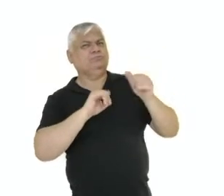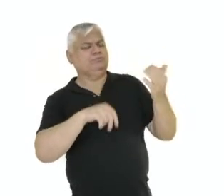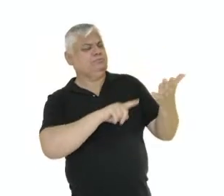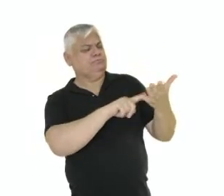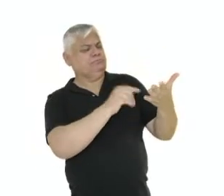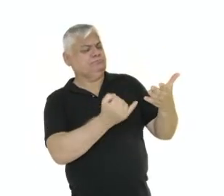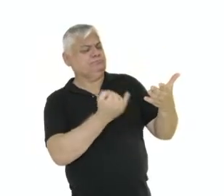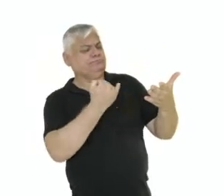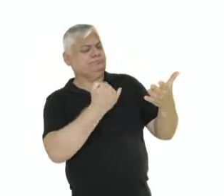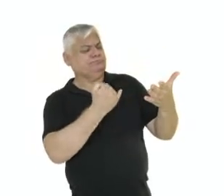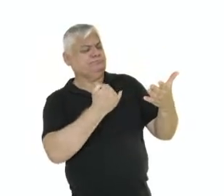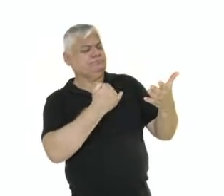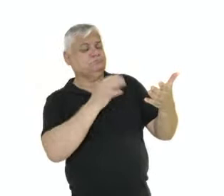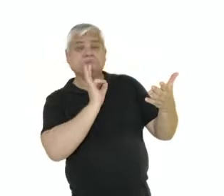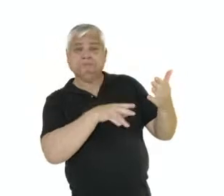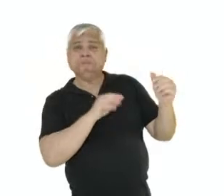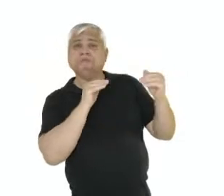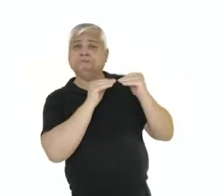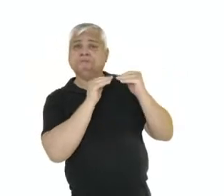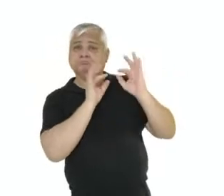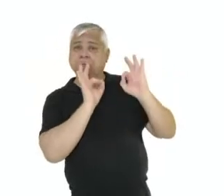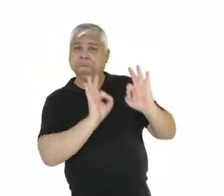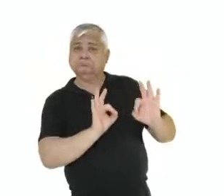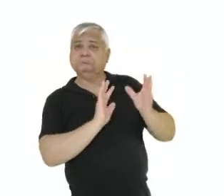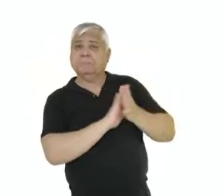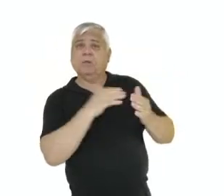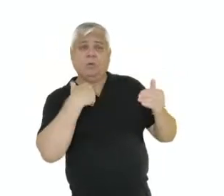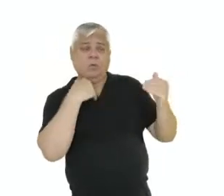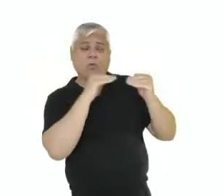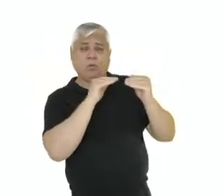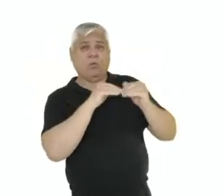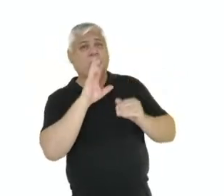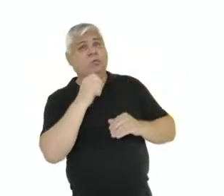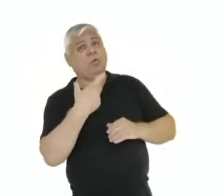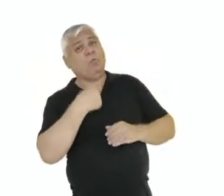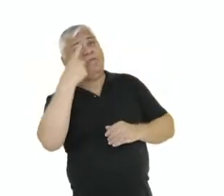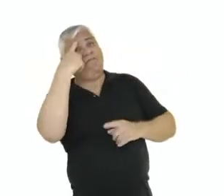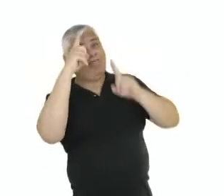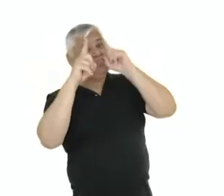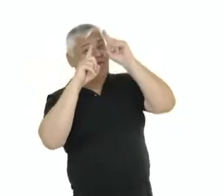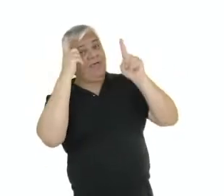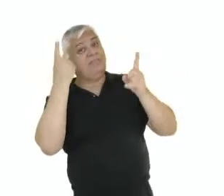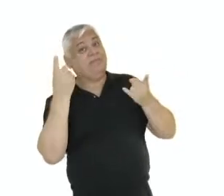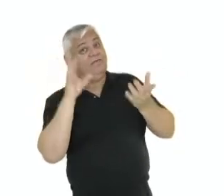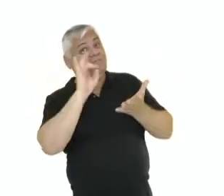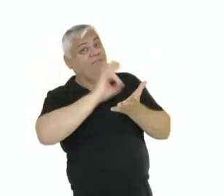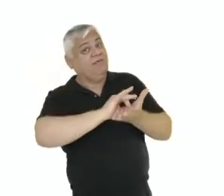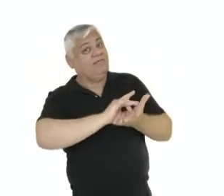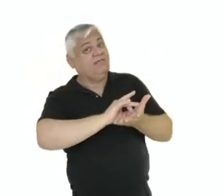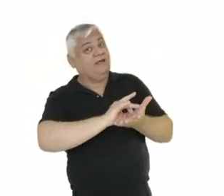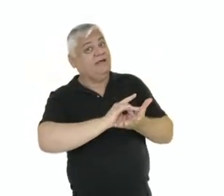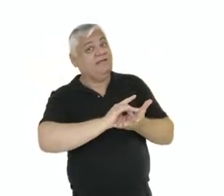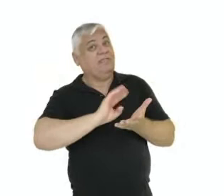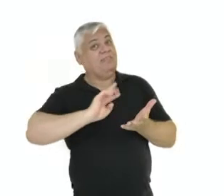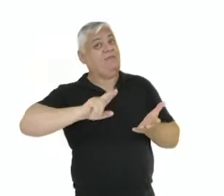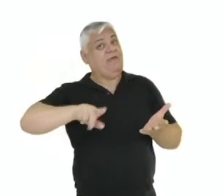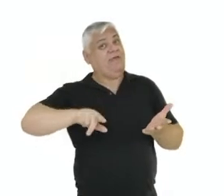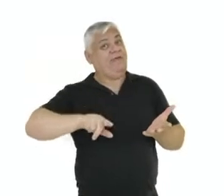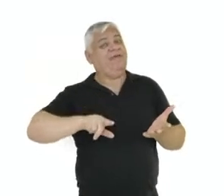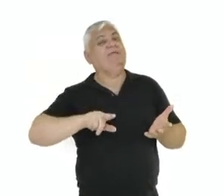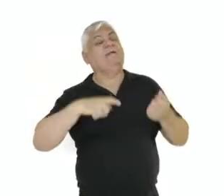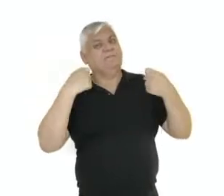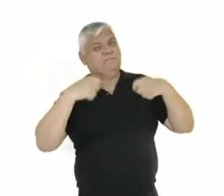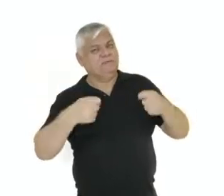alguma convicção sua? Também é uma técnica da notícia inventada. Não quer dizer que seja verdadeira. Desenvolva o hábito